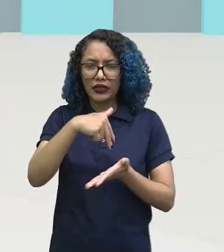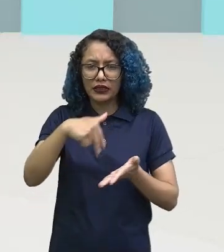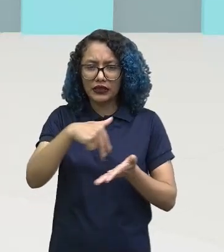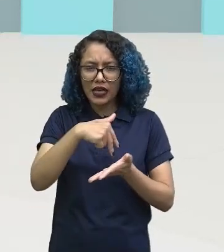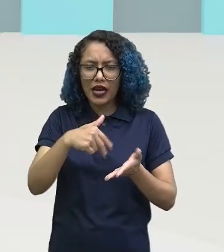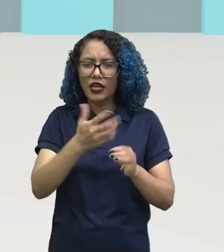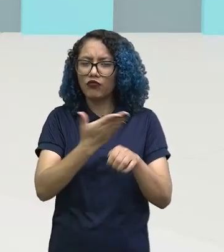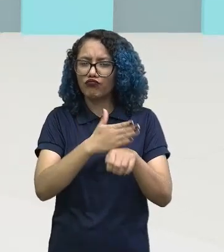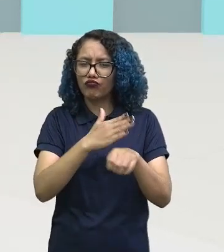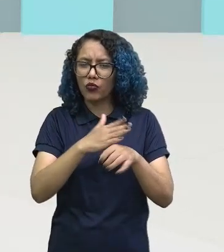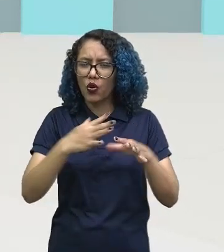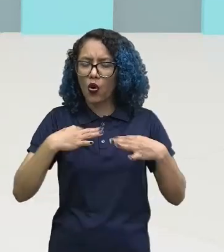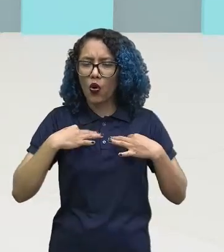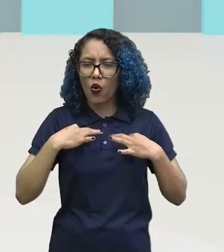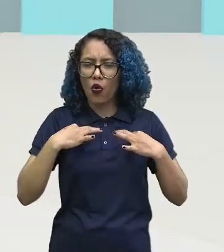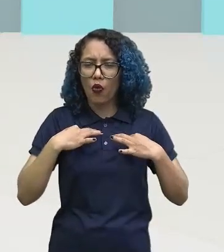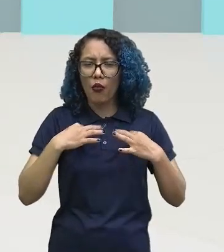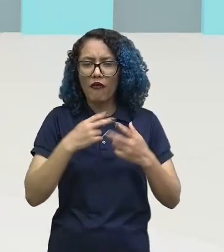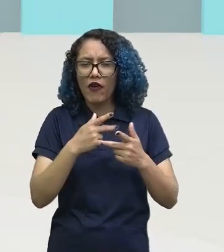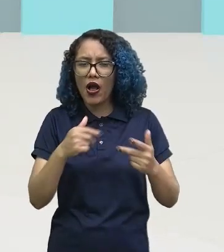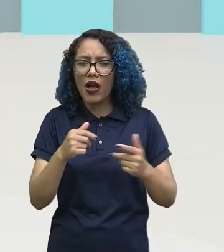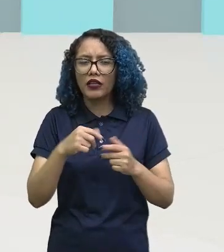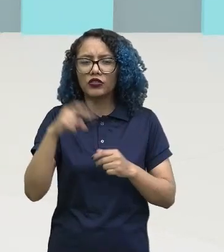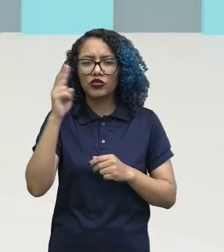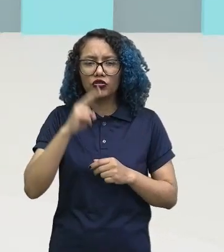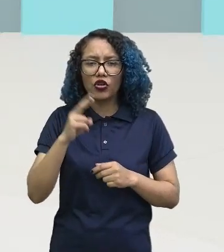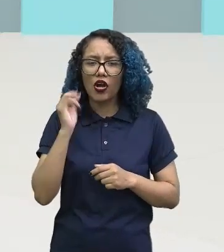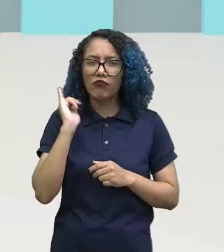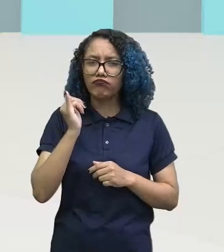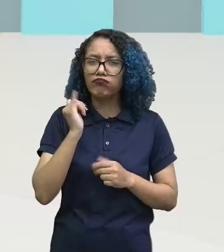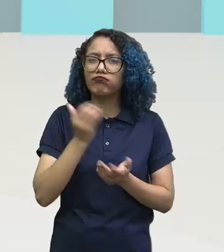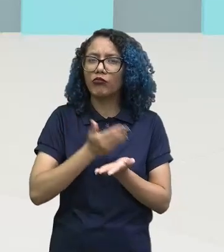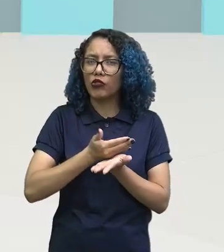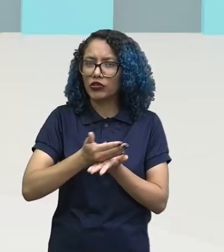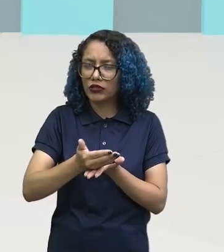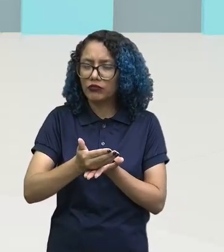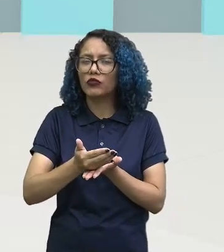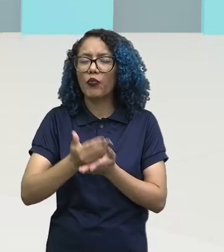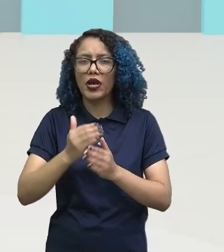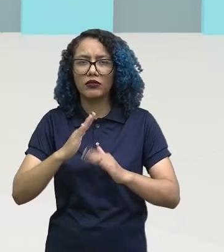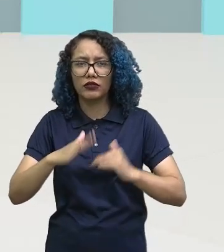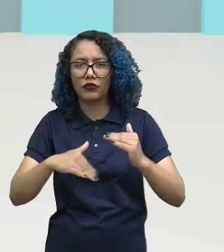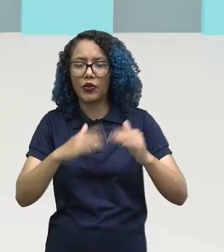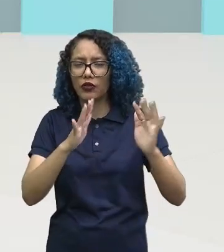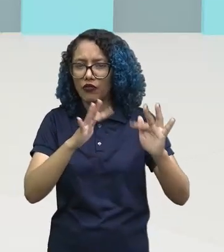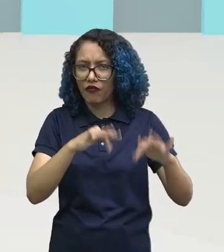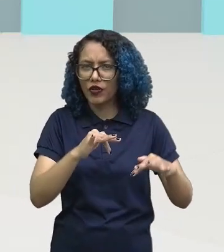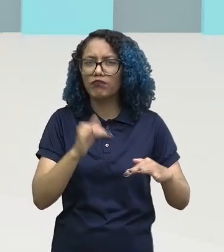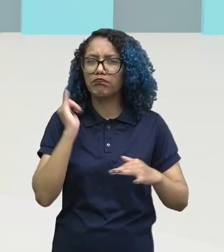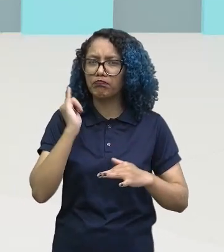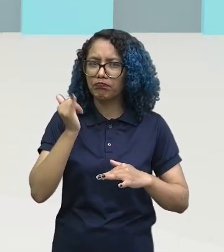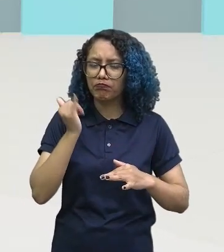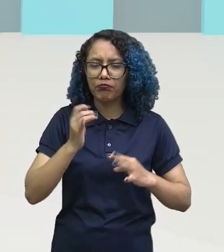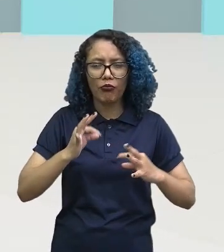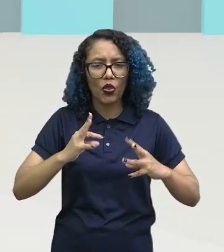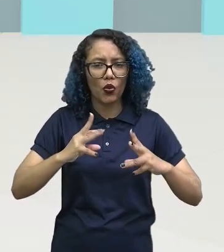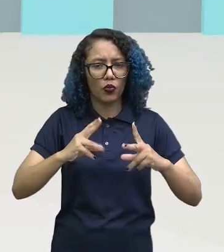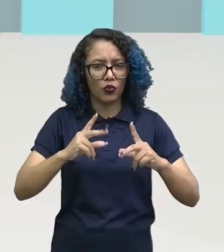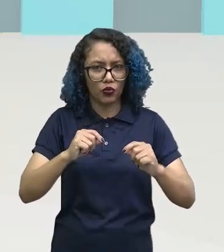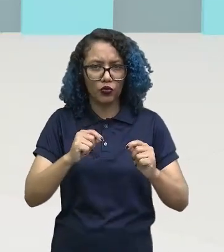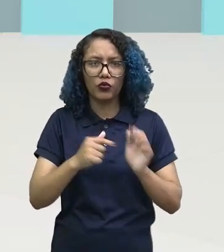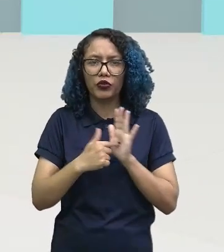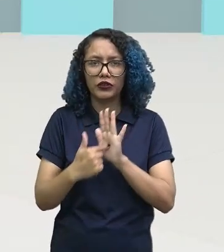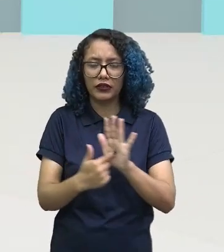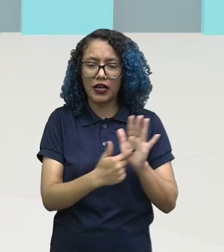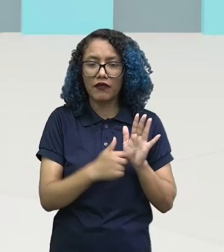coreografia, figurino, que narravam uma história com início, meio e fim. É importante destacar que este rei